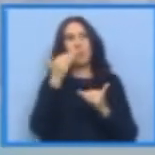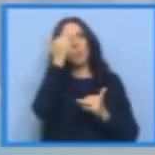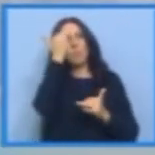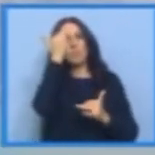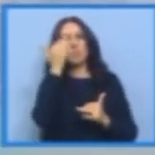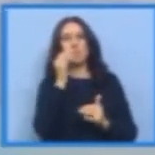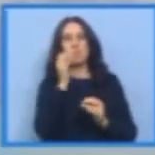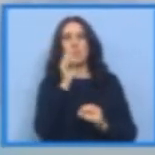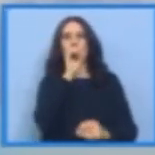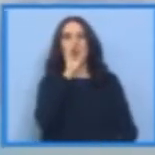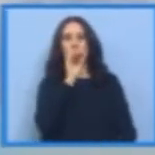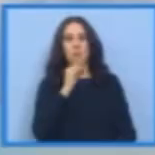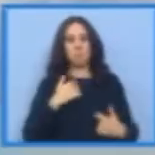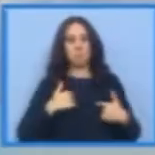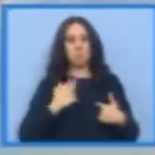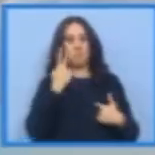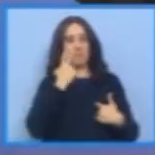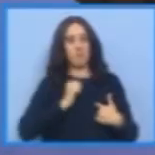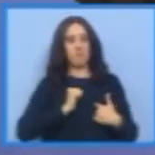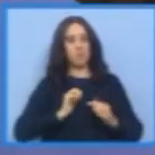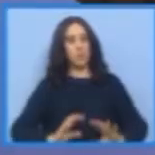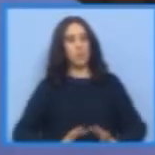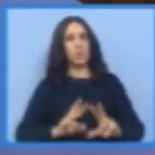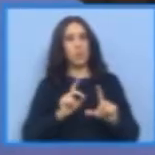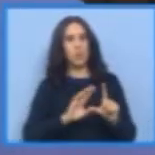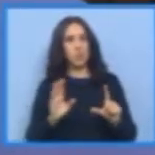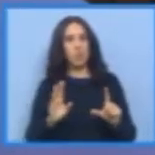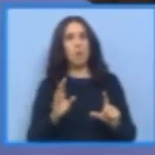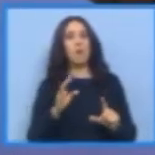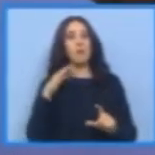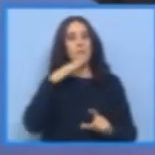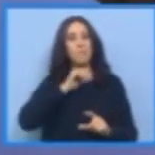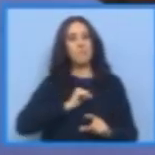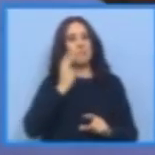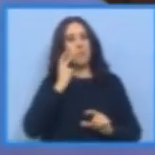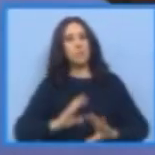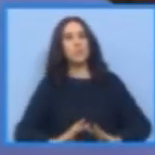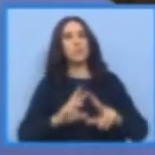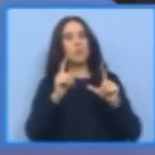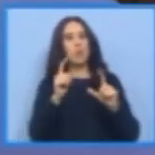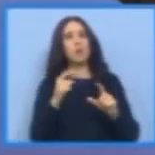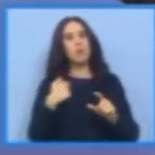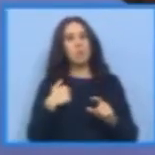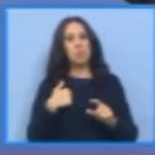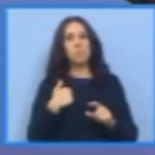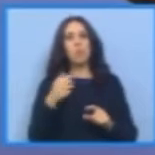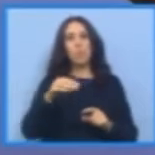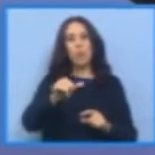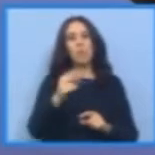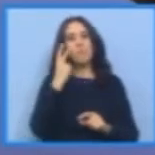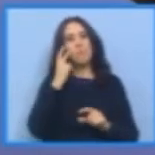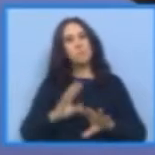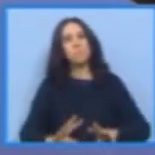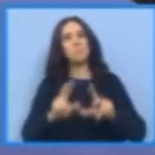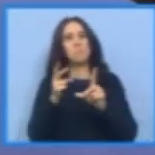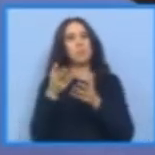uma vez que eu já melhorei a minha vida e contribuí para melhorar a vida da minha família, posso também ajudar a melhorar a vida local. Portanto,